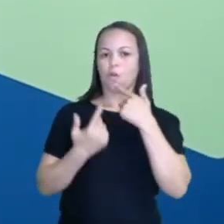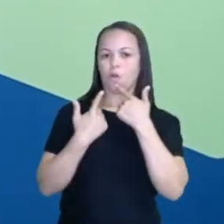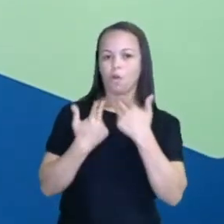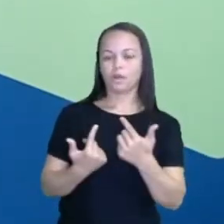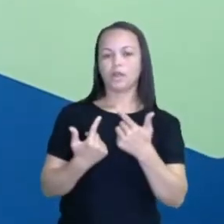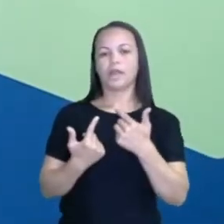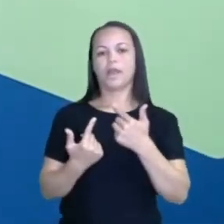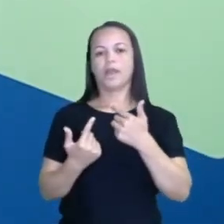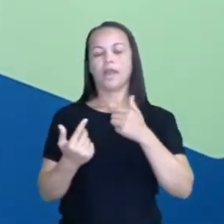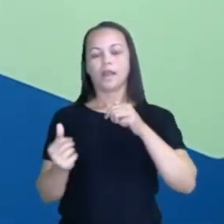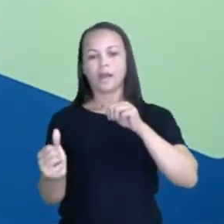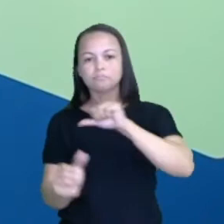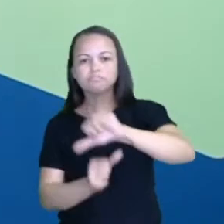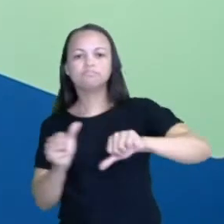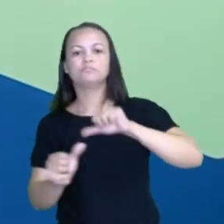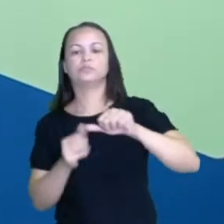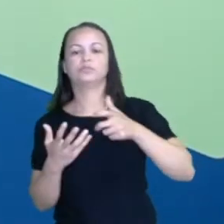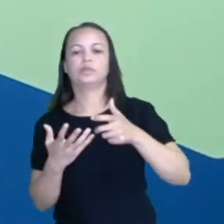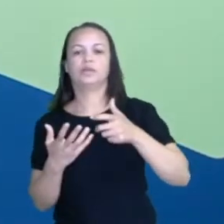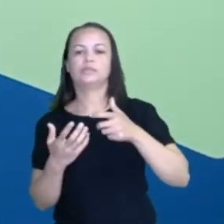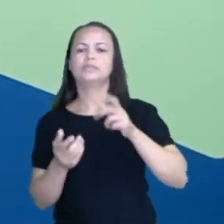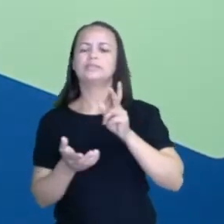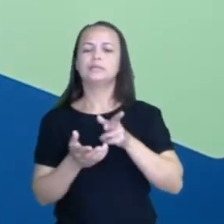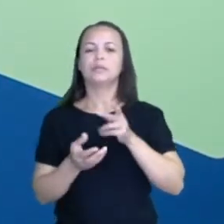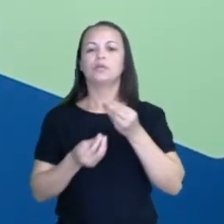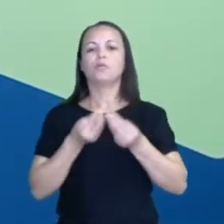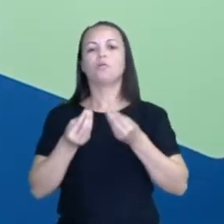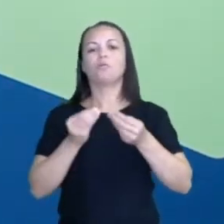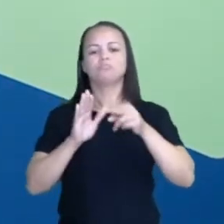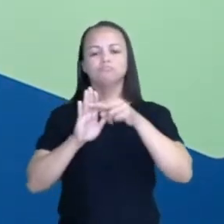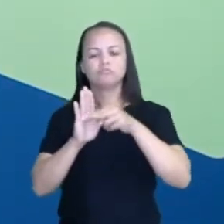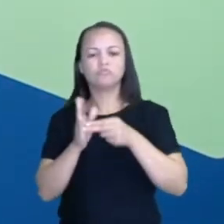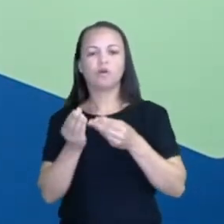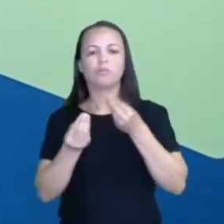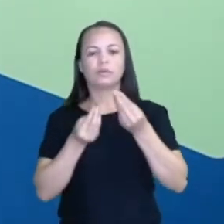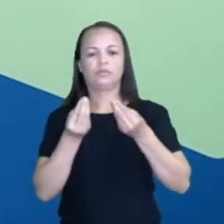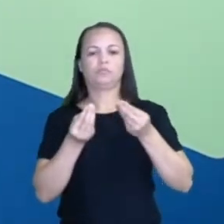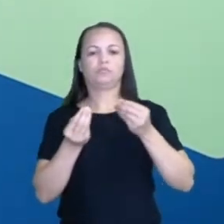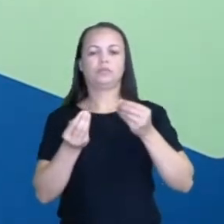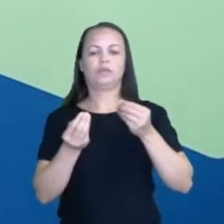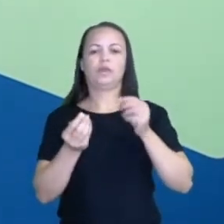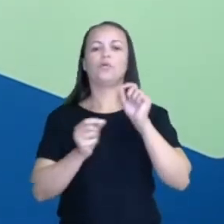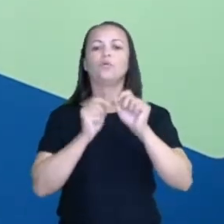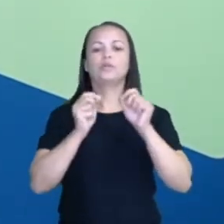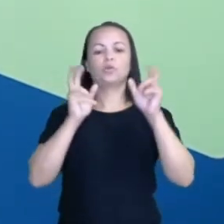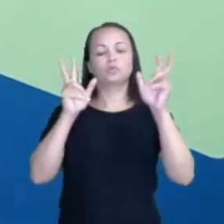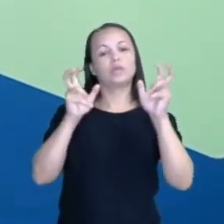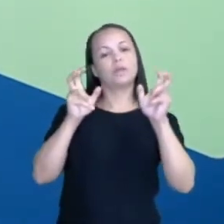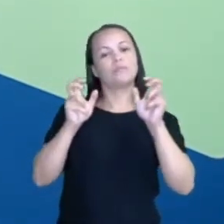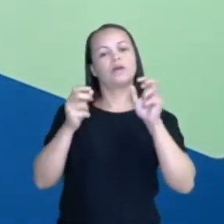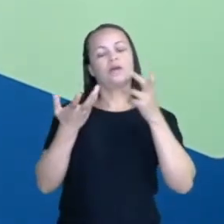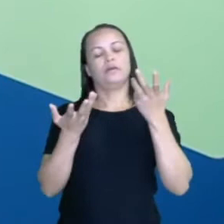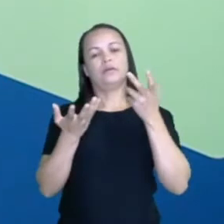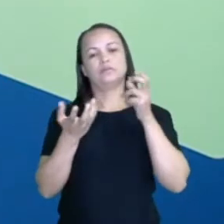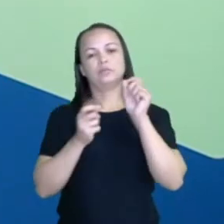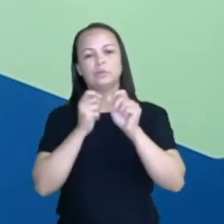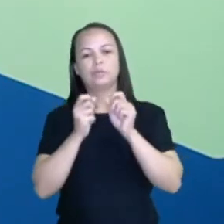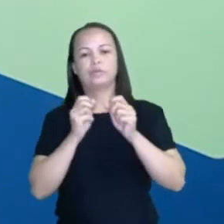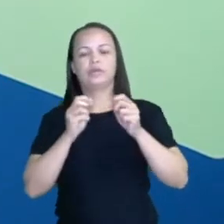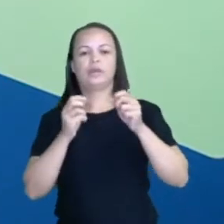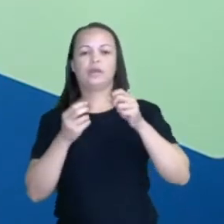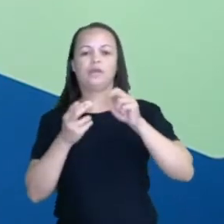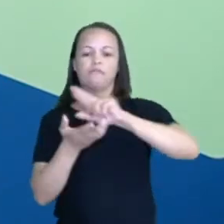Essa forma como a língua portuguesa muda é o que nós chamamos de variação linguística. Ou seja, todas